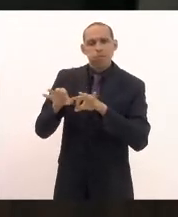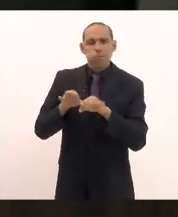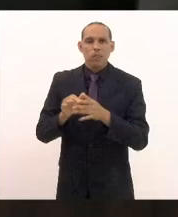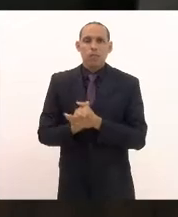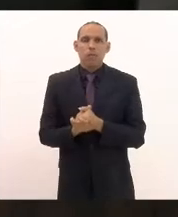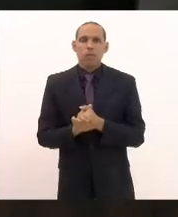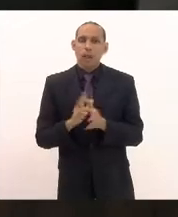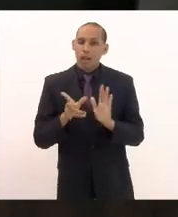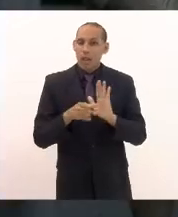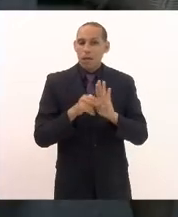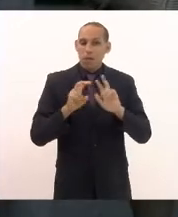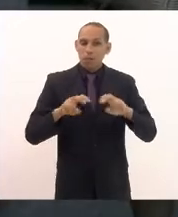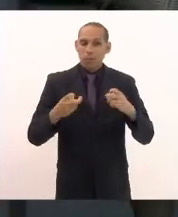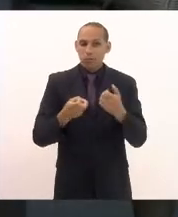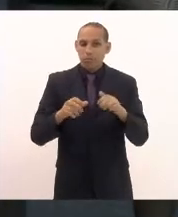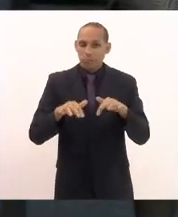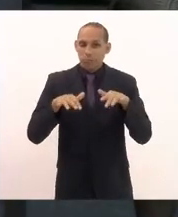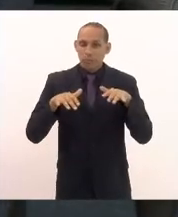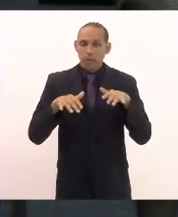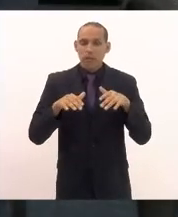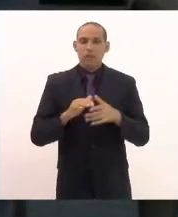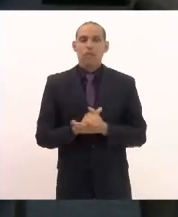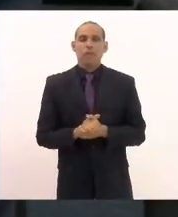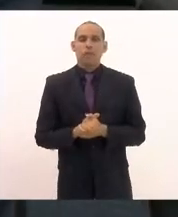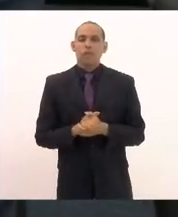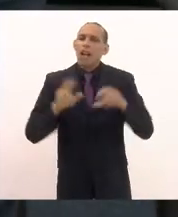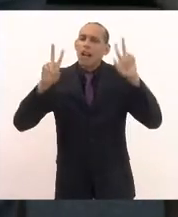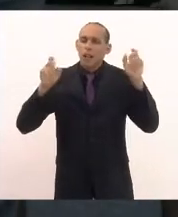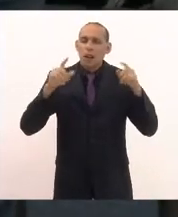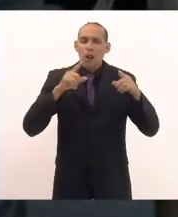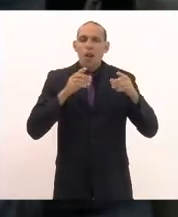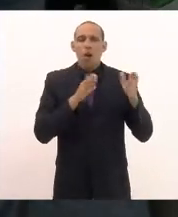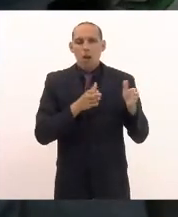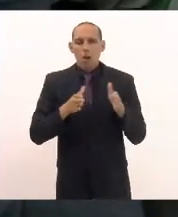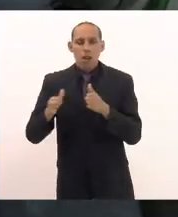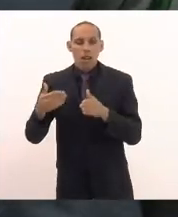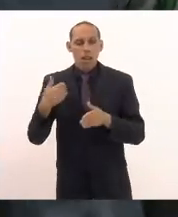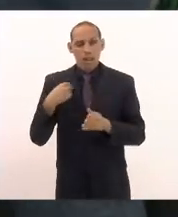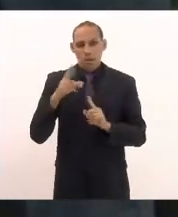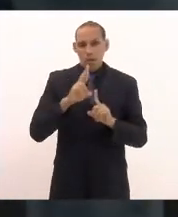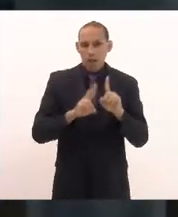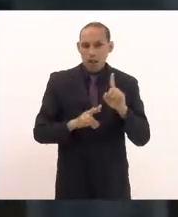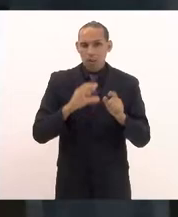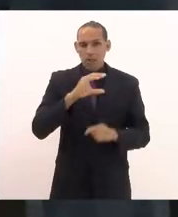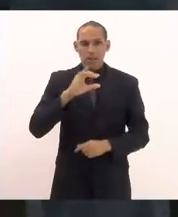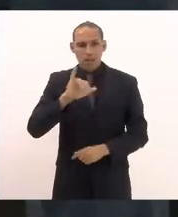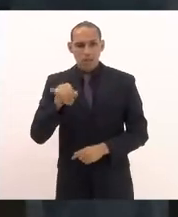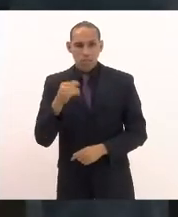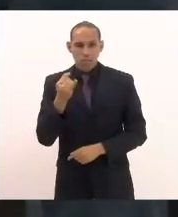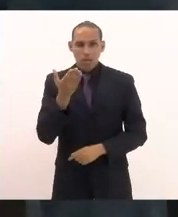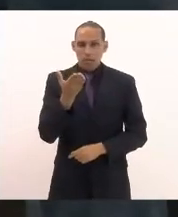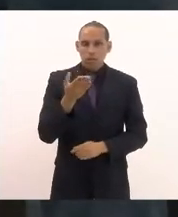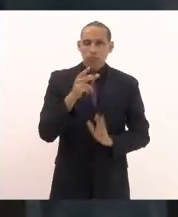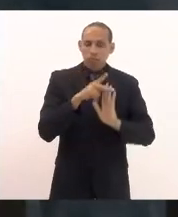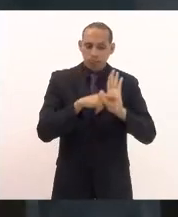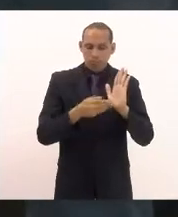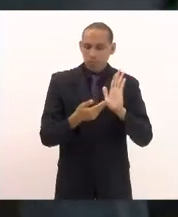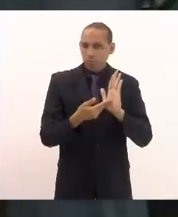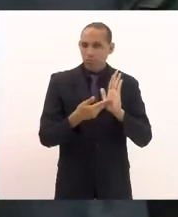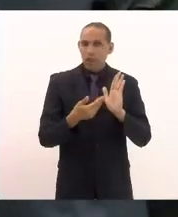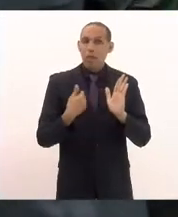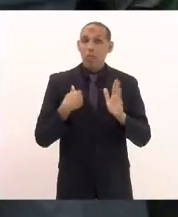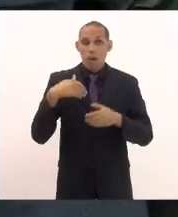de plenário. Questão de ordem, deputado Tiago. Eu fui o relator na CCJ desse projeto, meu